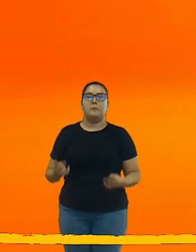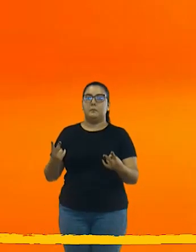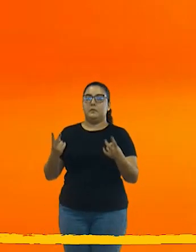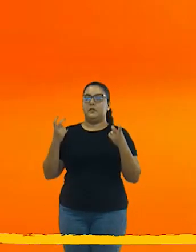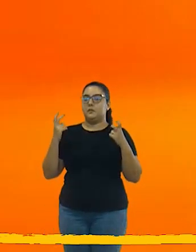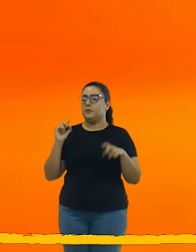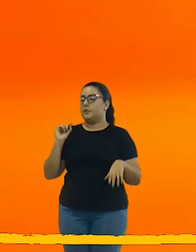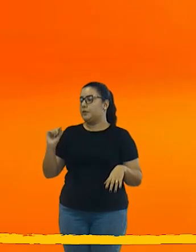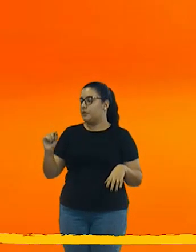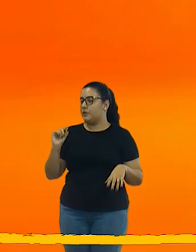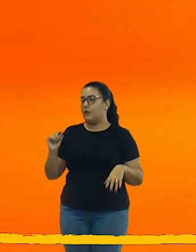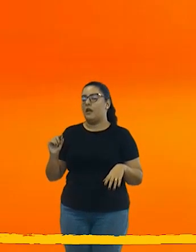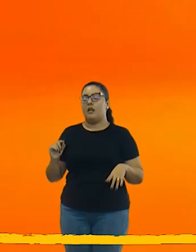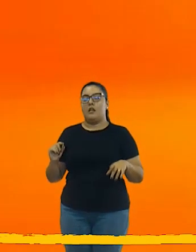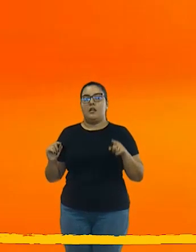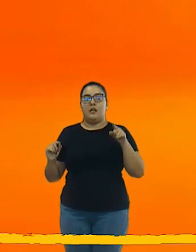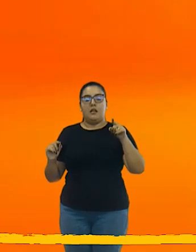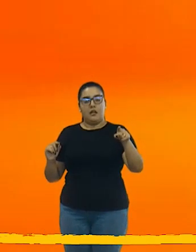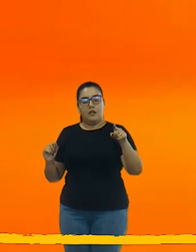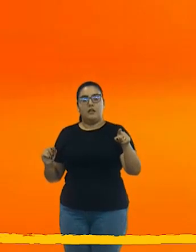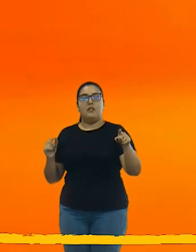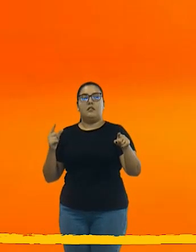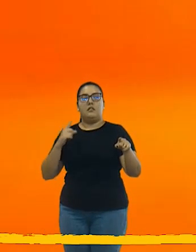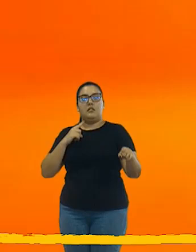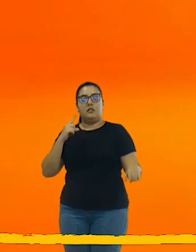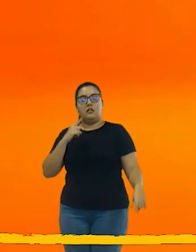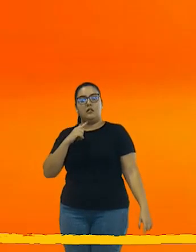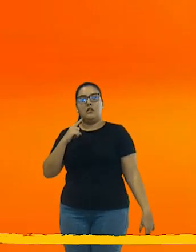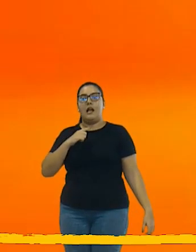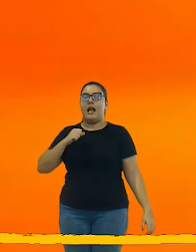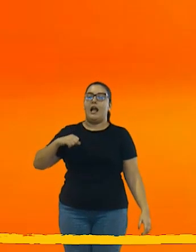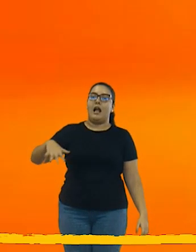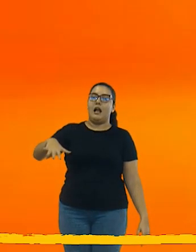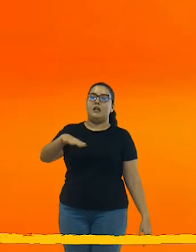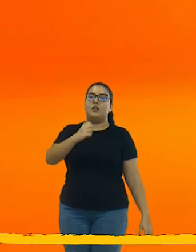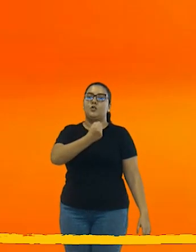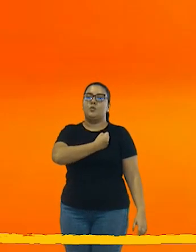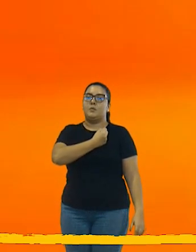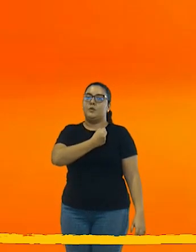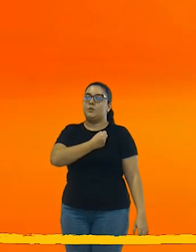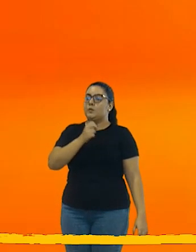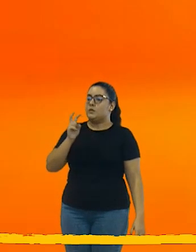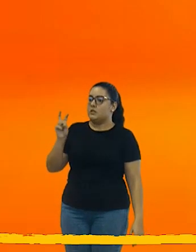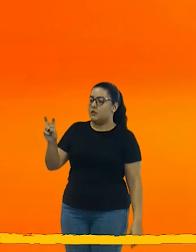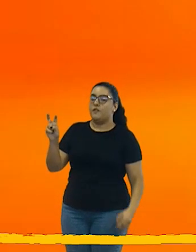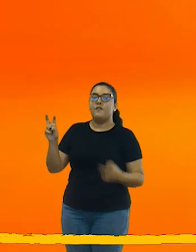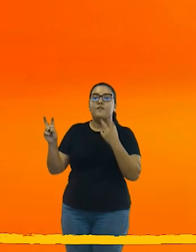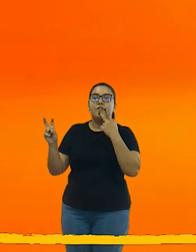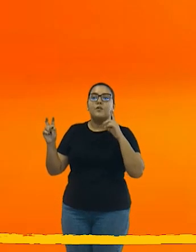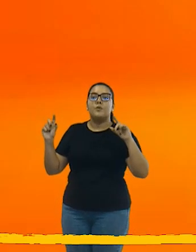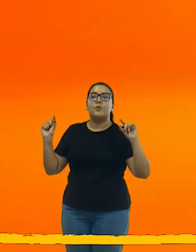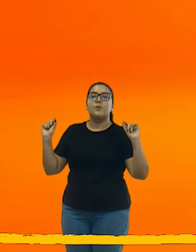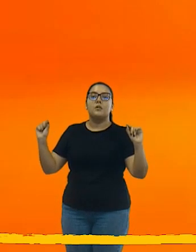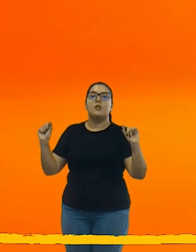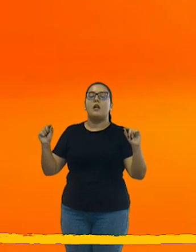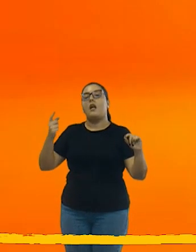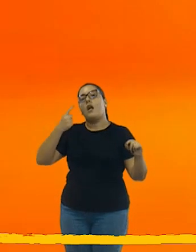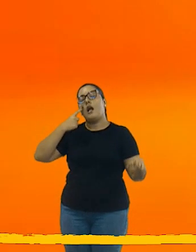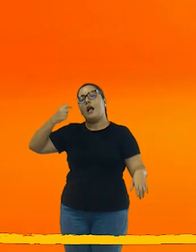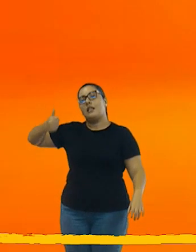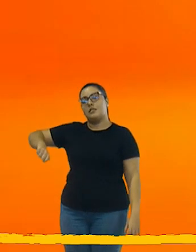Observe que aqui, a competência diária número 5, ela diz o seguinte: